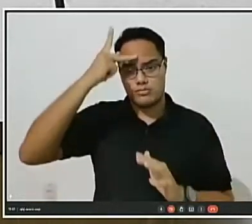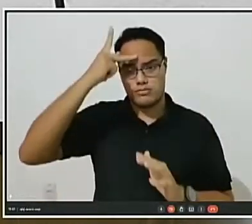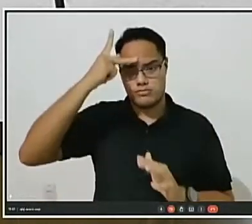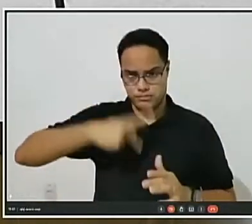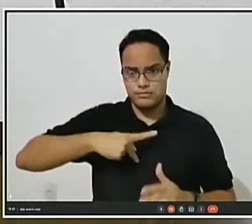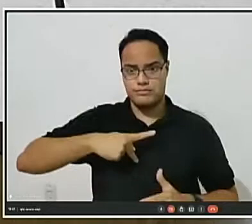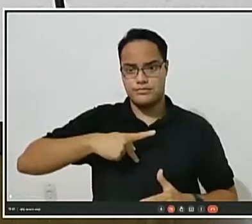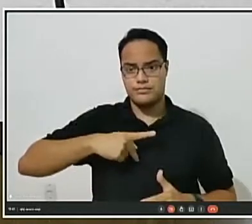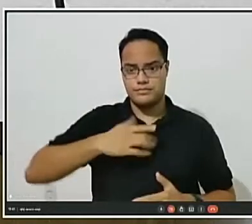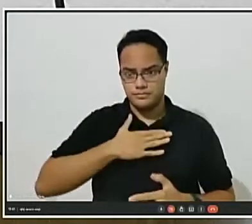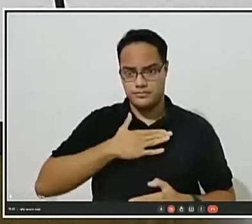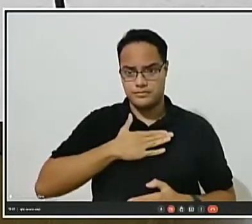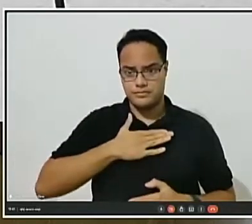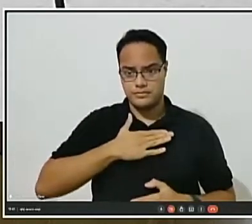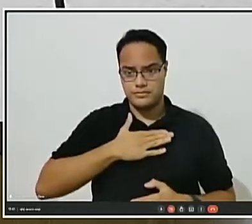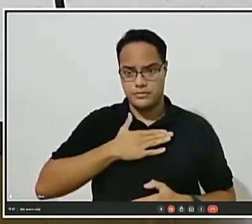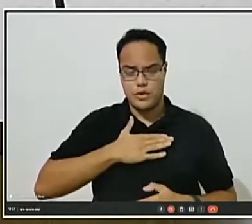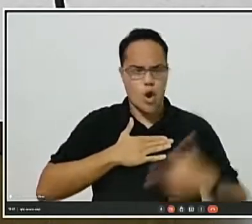não sei dos outros, né?